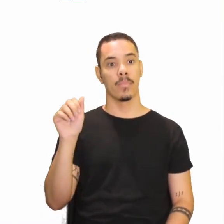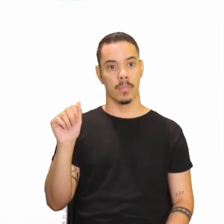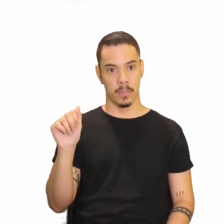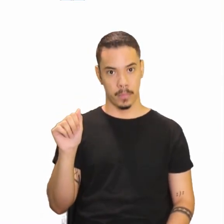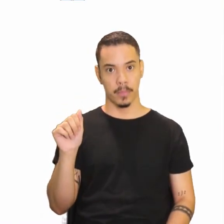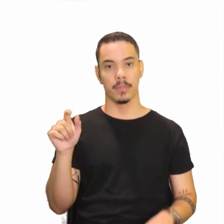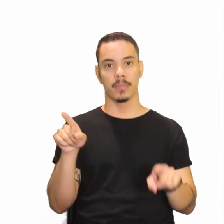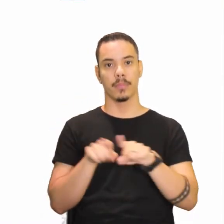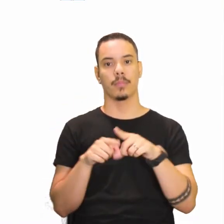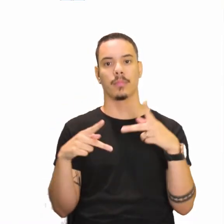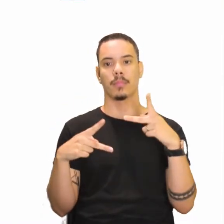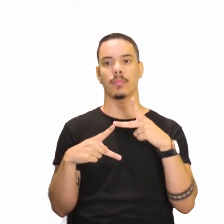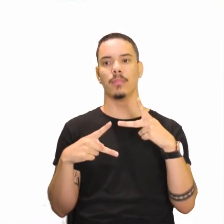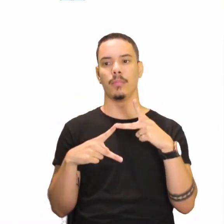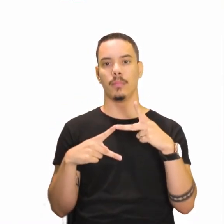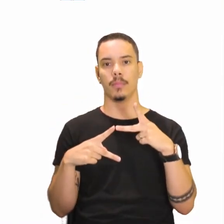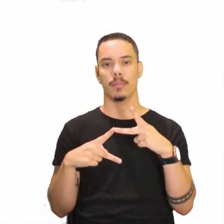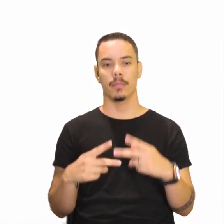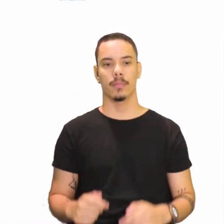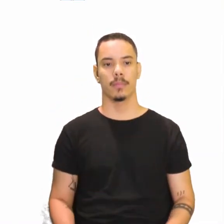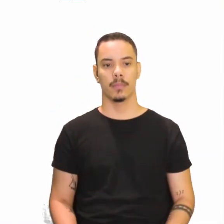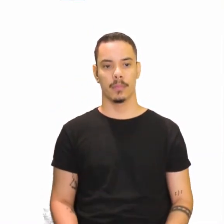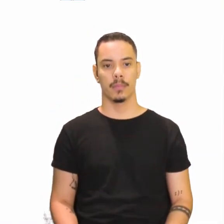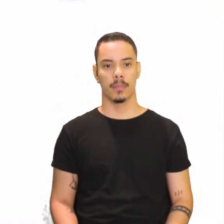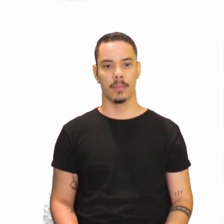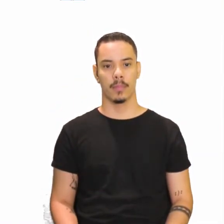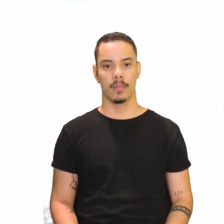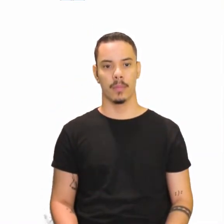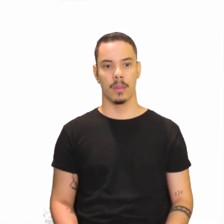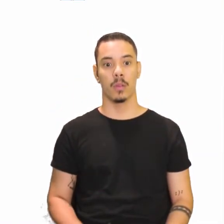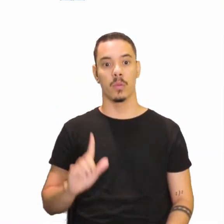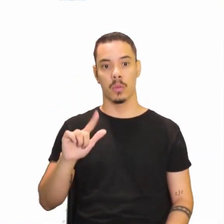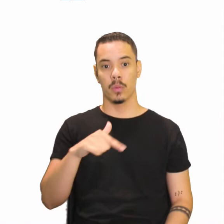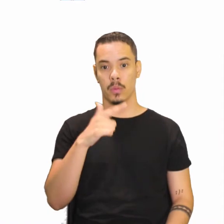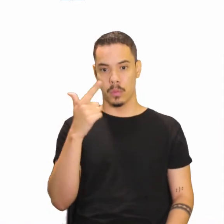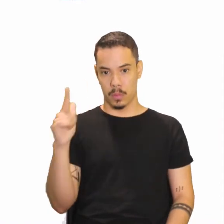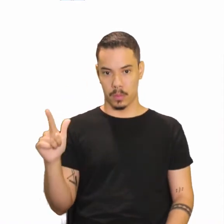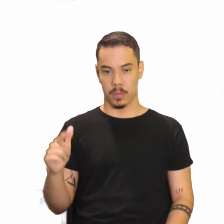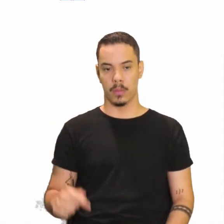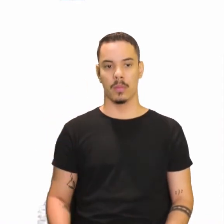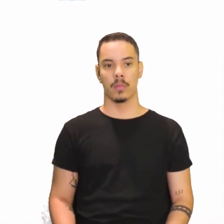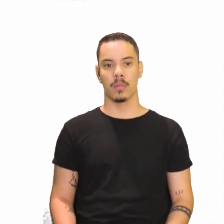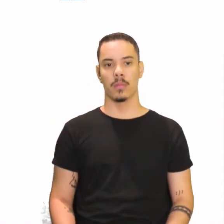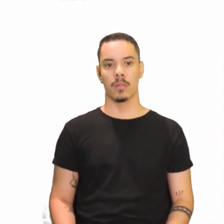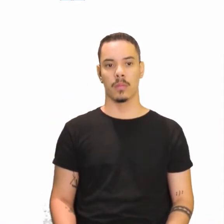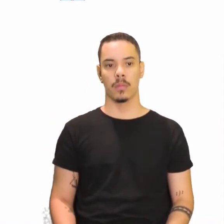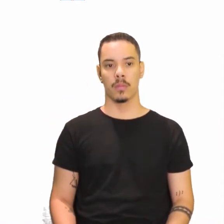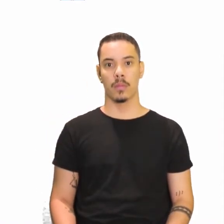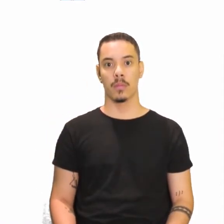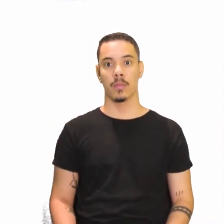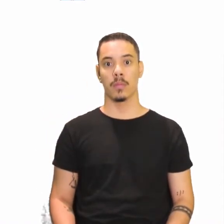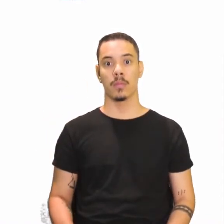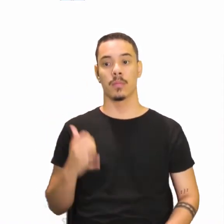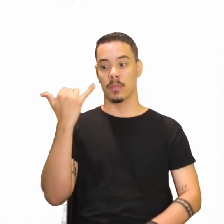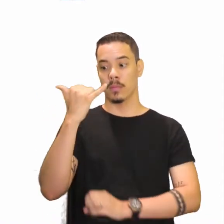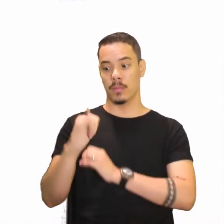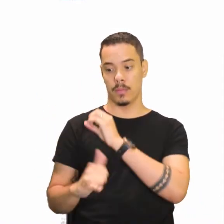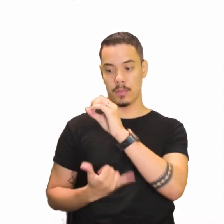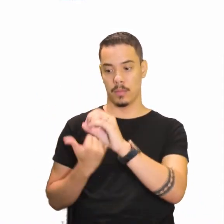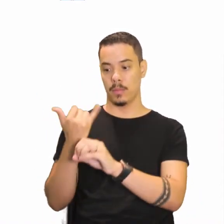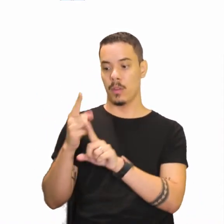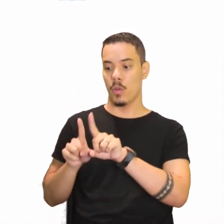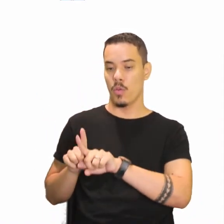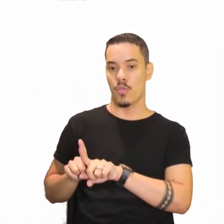de preposição, beleza? Outra aqui, o lançamento do satélite ocorrerá daqui